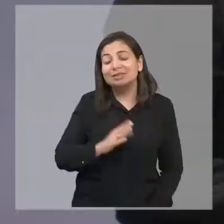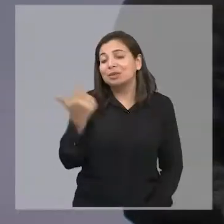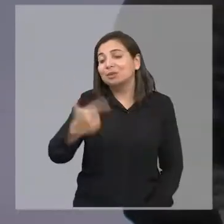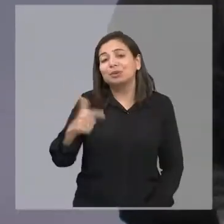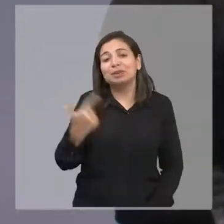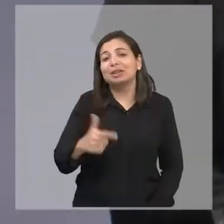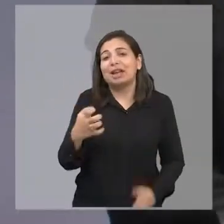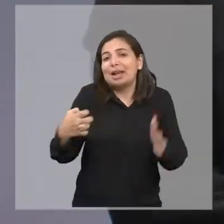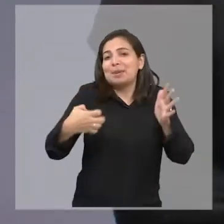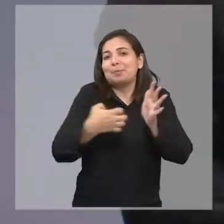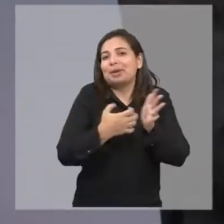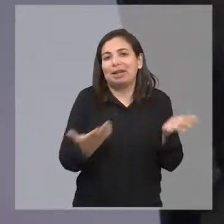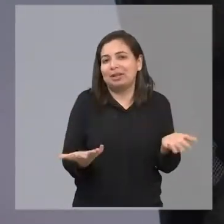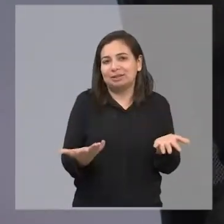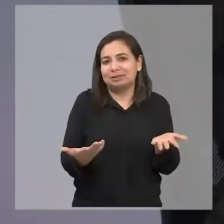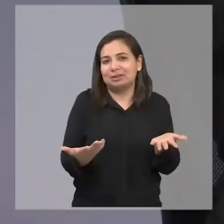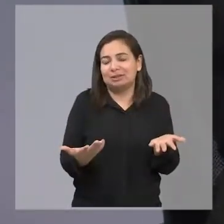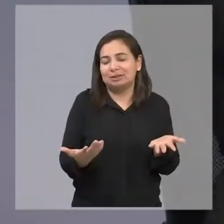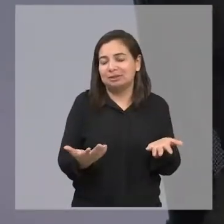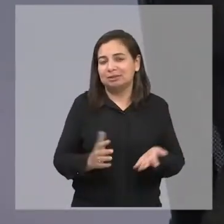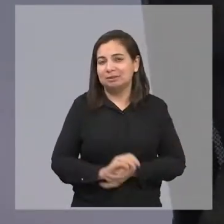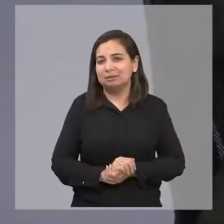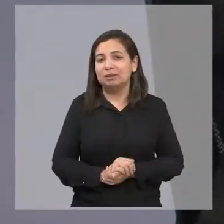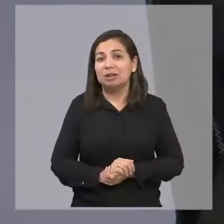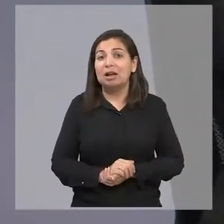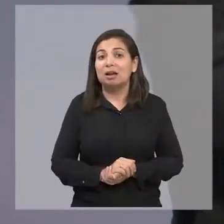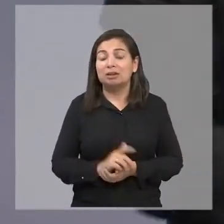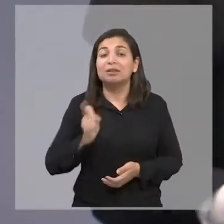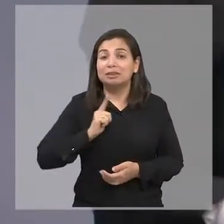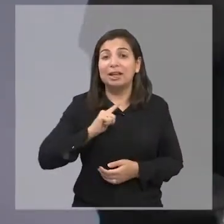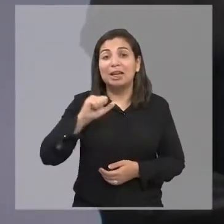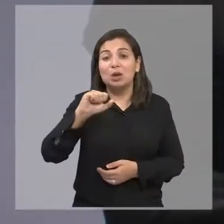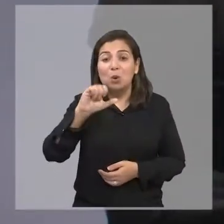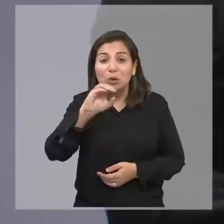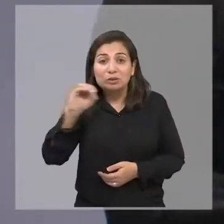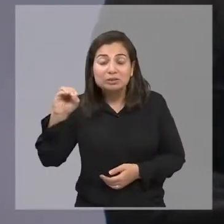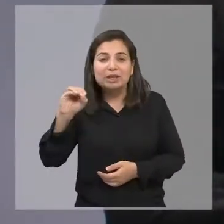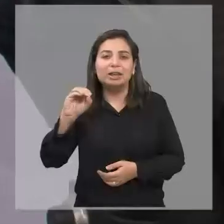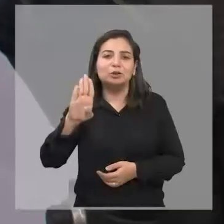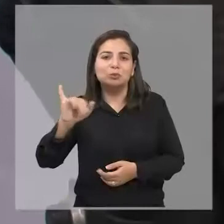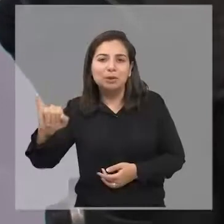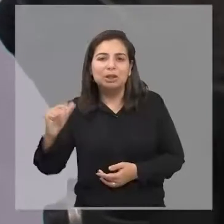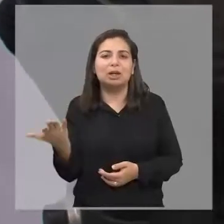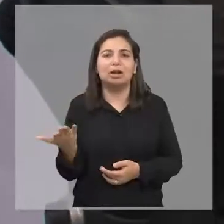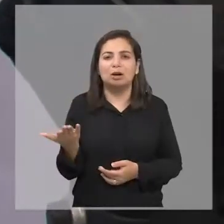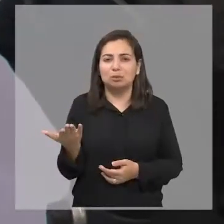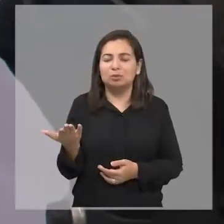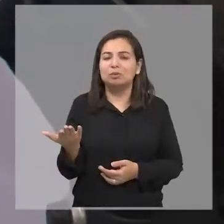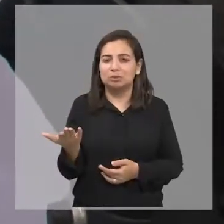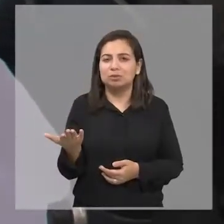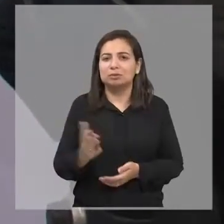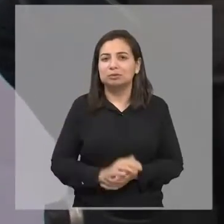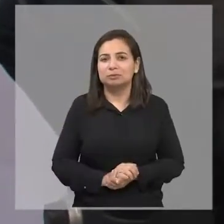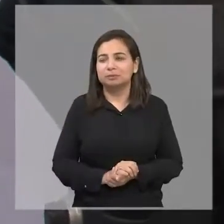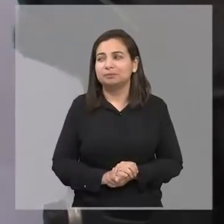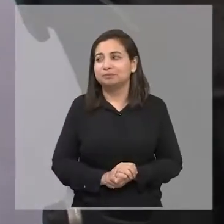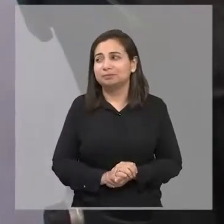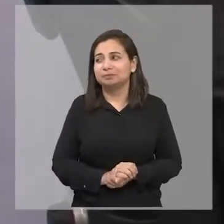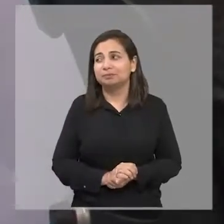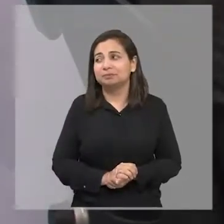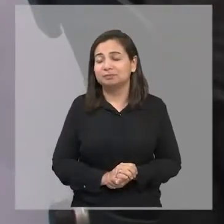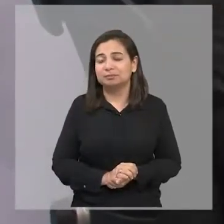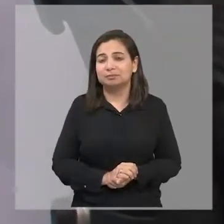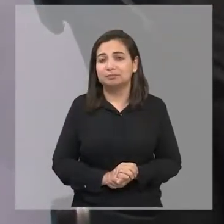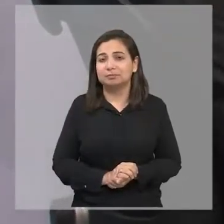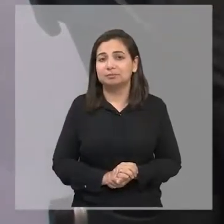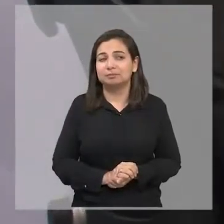Brasil. custas do então, Estado. Não chegou nem exato, capitalismo. pronto, aí agora eu Vive concordo. pendurado. 800 É verdade. bilhões, 900 bilhões O que, de o que nós desoneração. precisamos romper, tá claro aqui, pronto, concordo com o